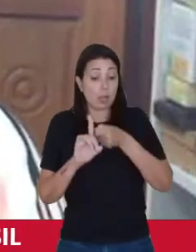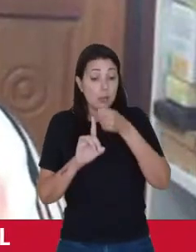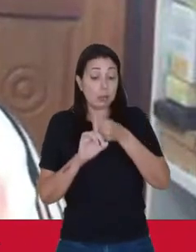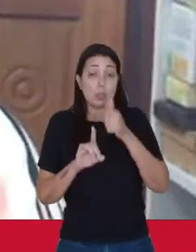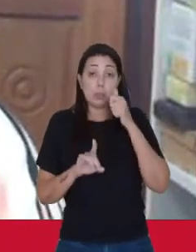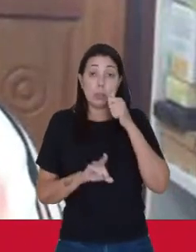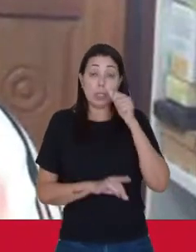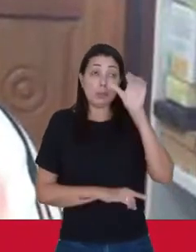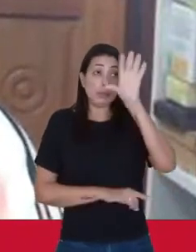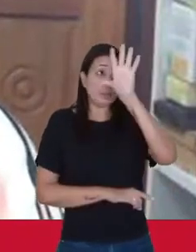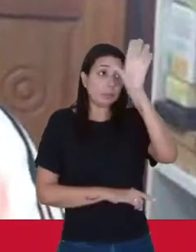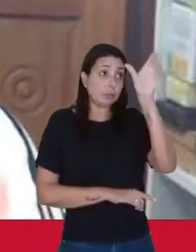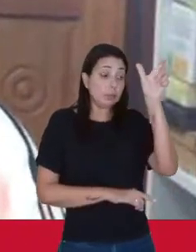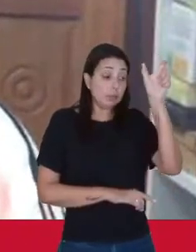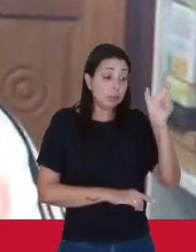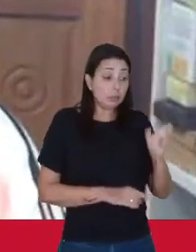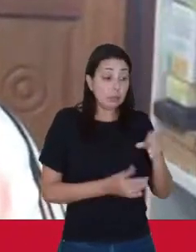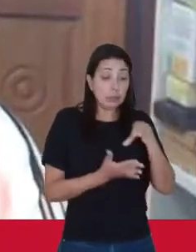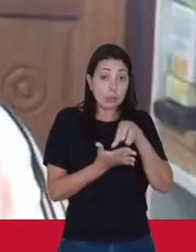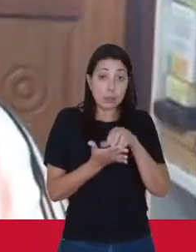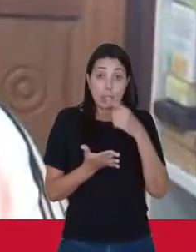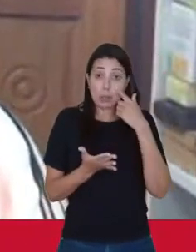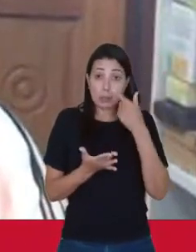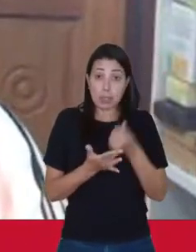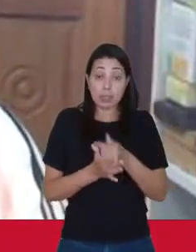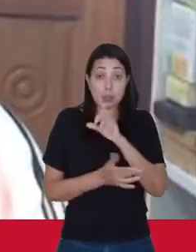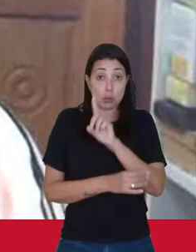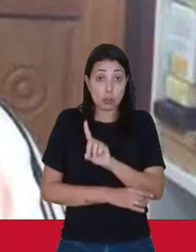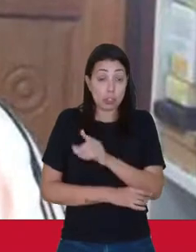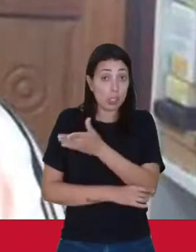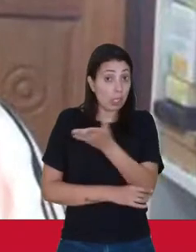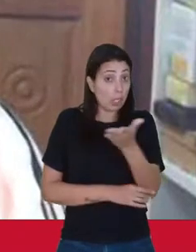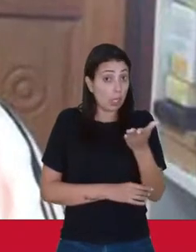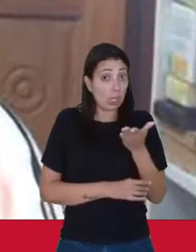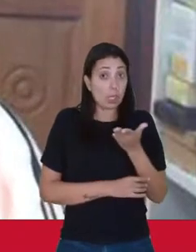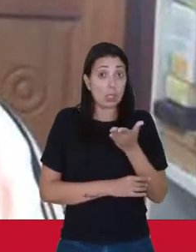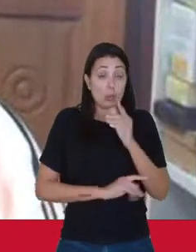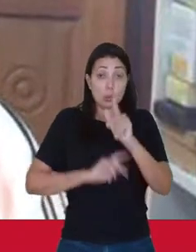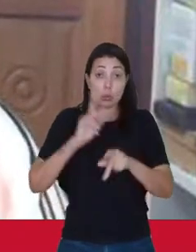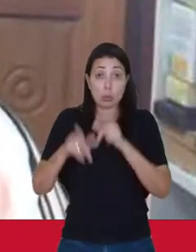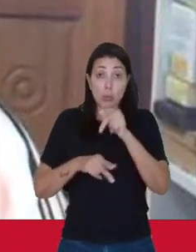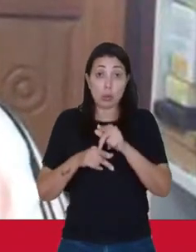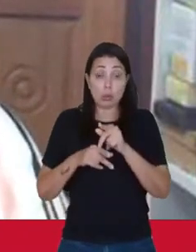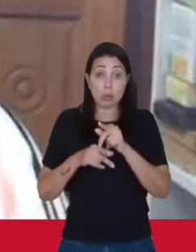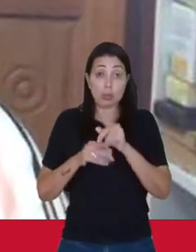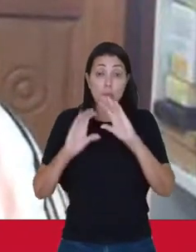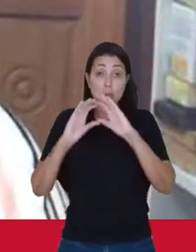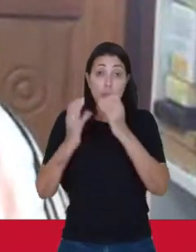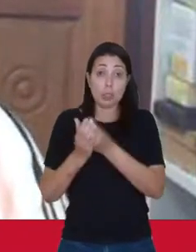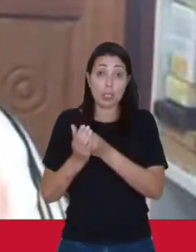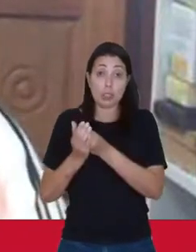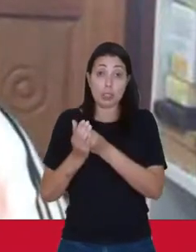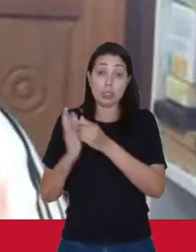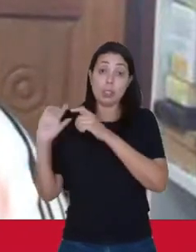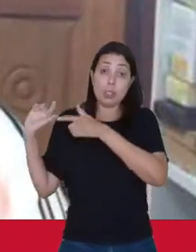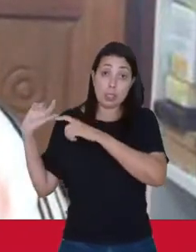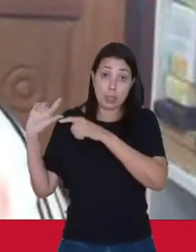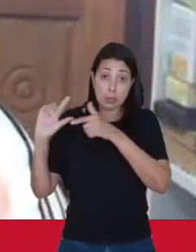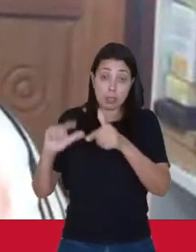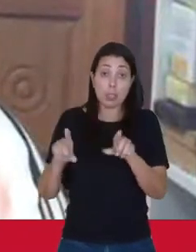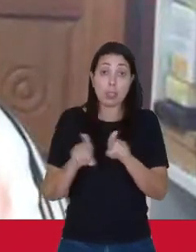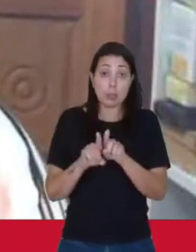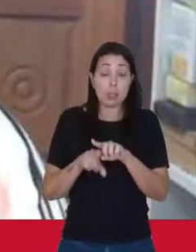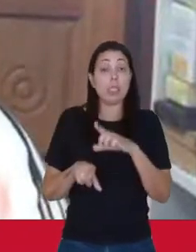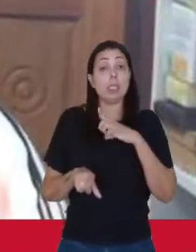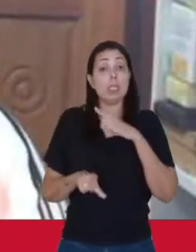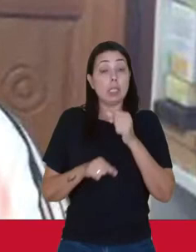mulheres quilombolas e quando nós reconhecemos os direitos dos povos e comunidades quilombolas e outros povos, né, que